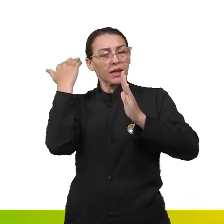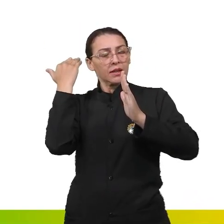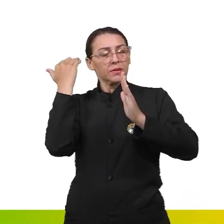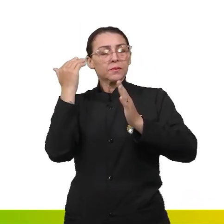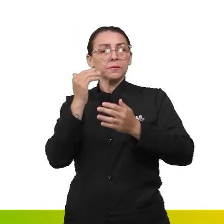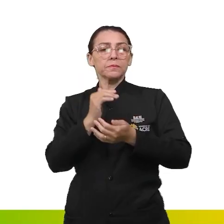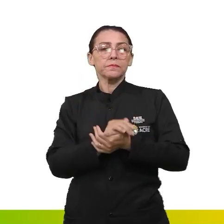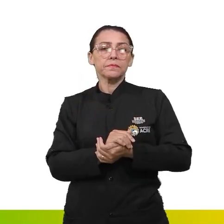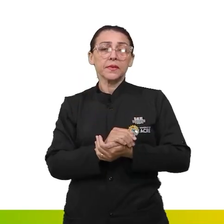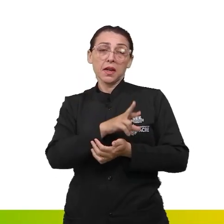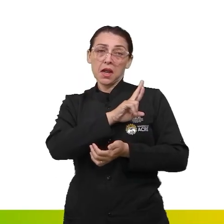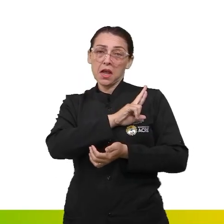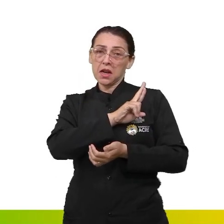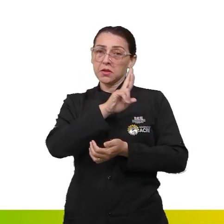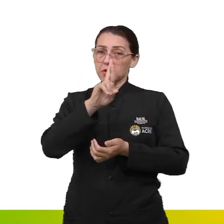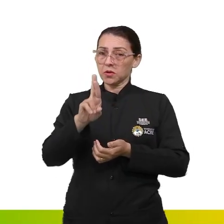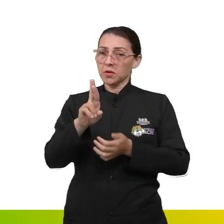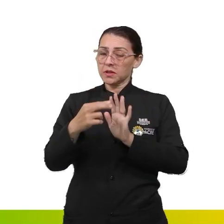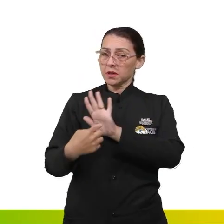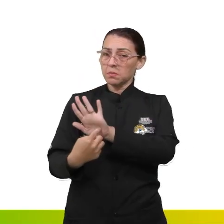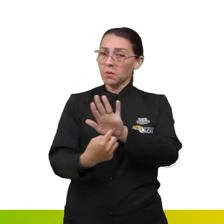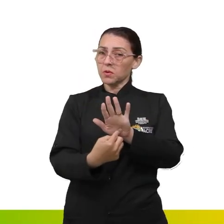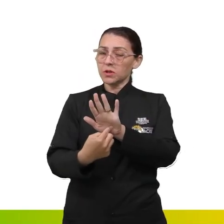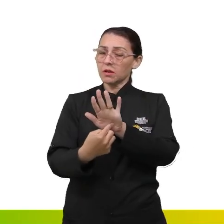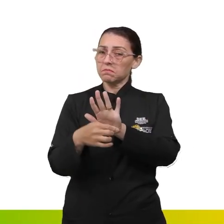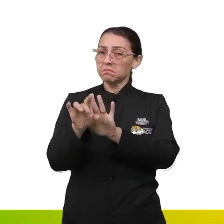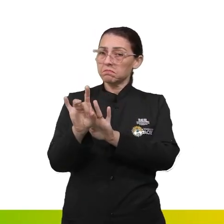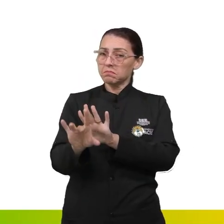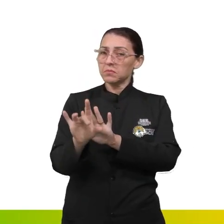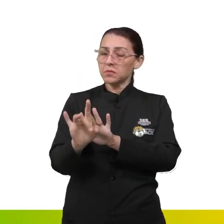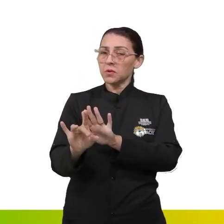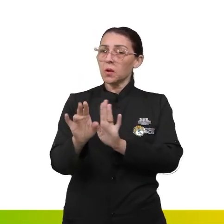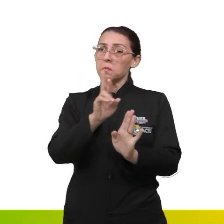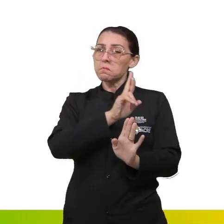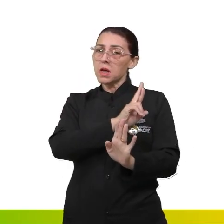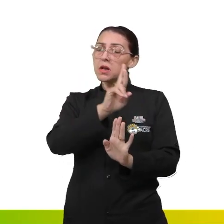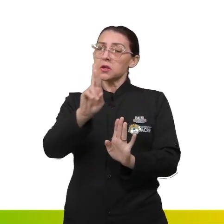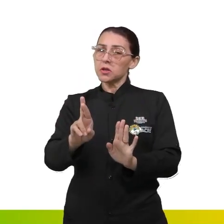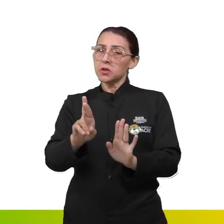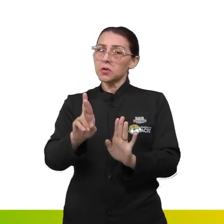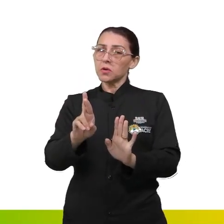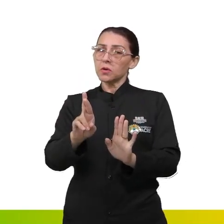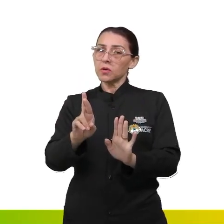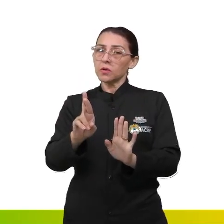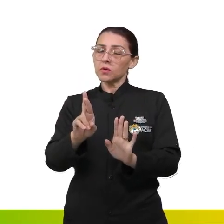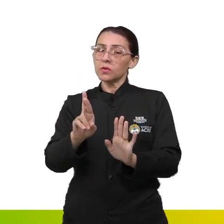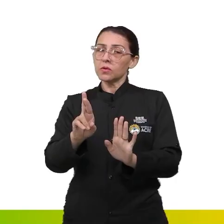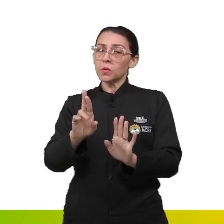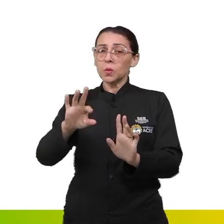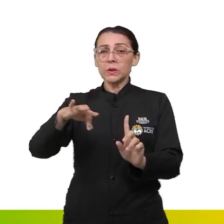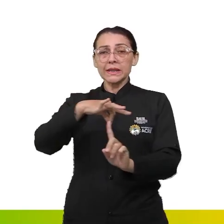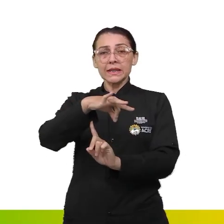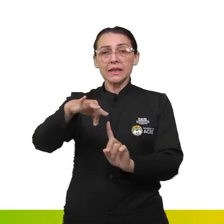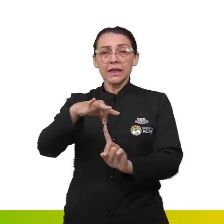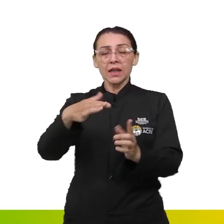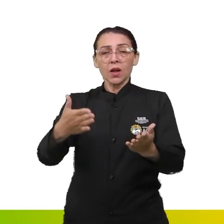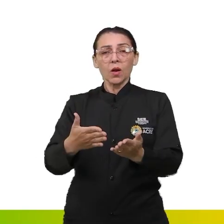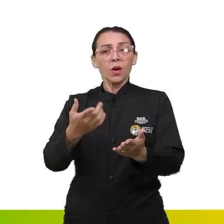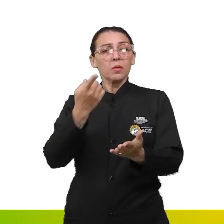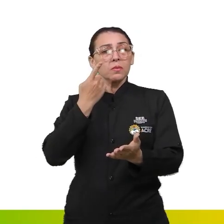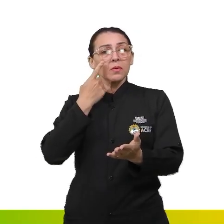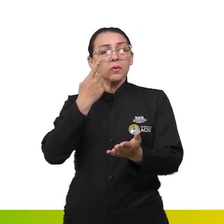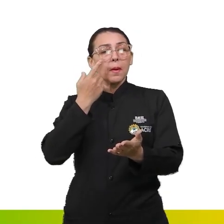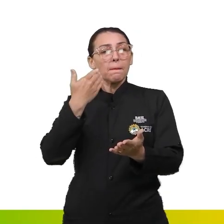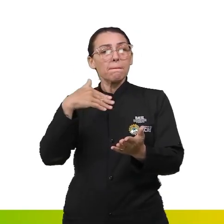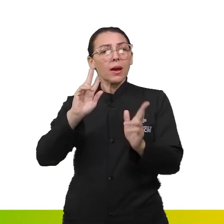puramente religiosa, que retratava apenas o religioso, o sagrado. Agora nós temos aí uma visão bem